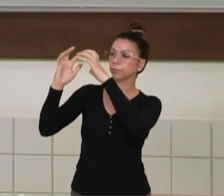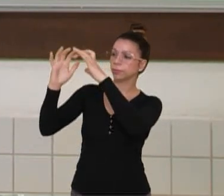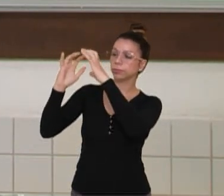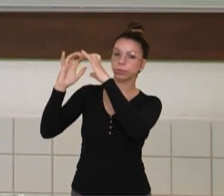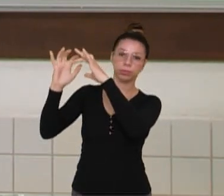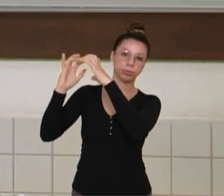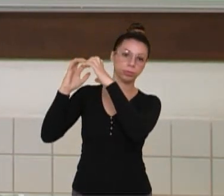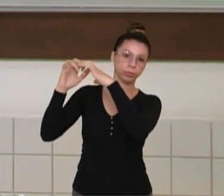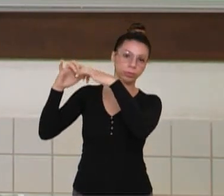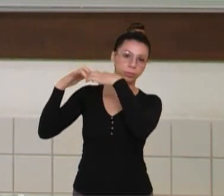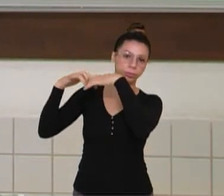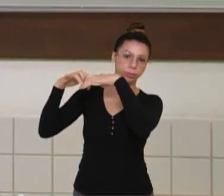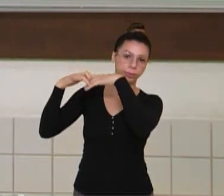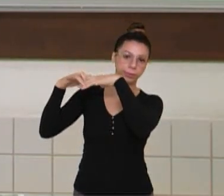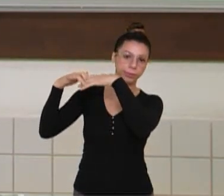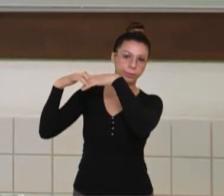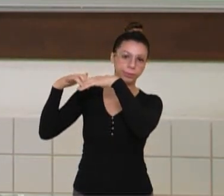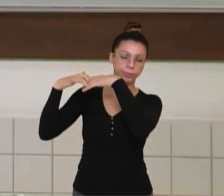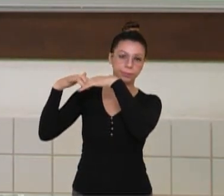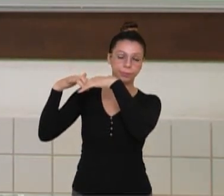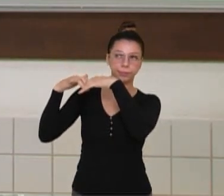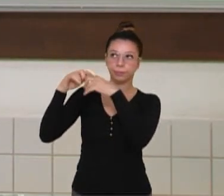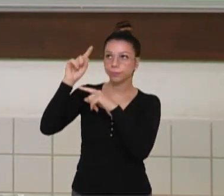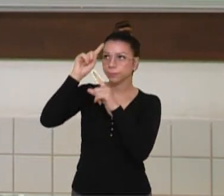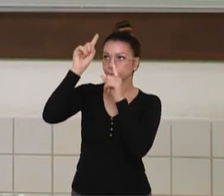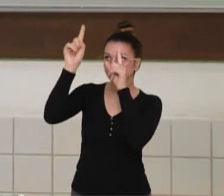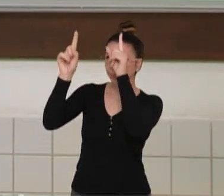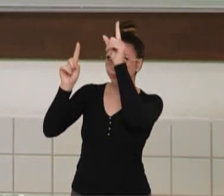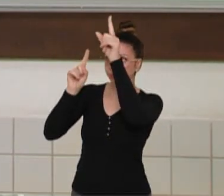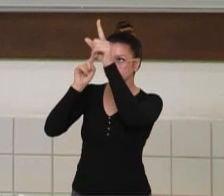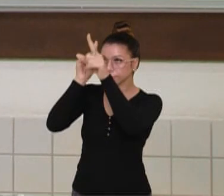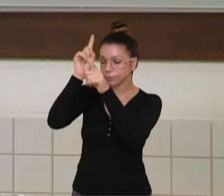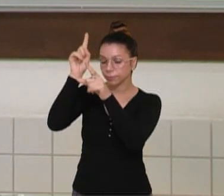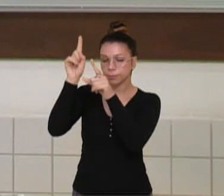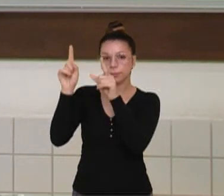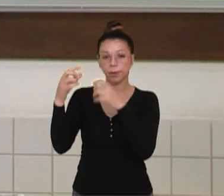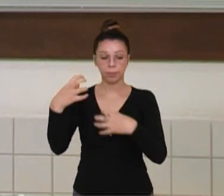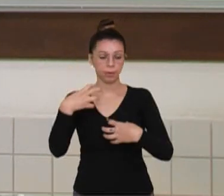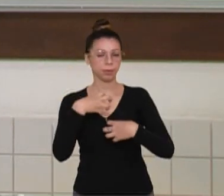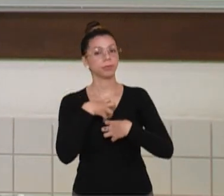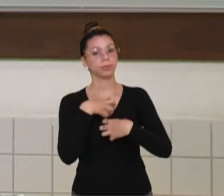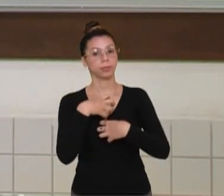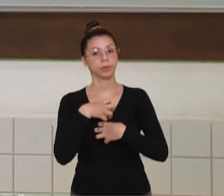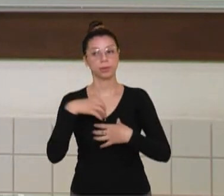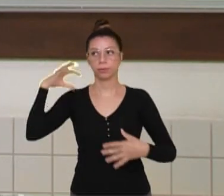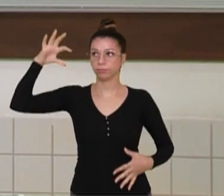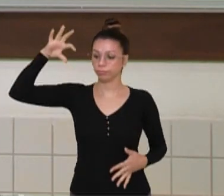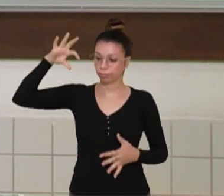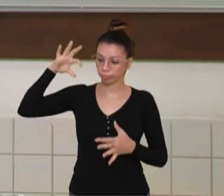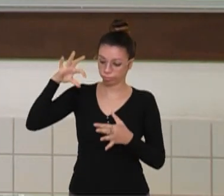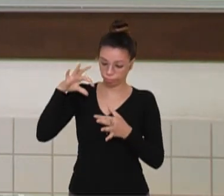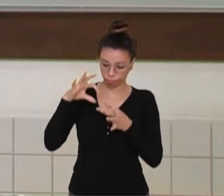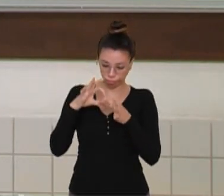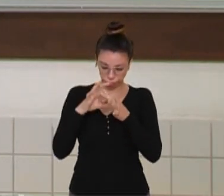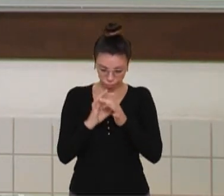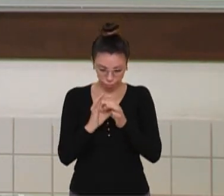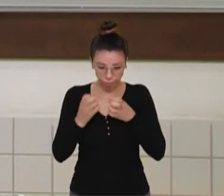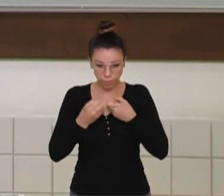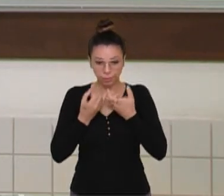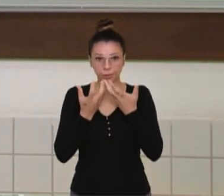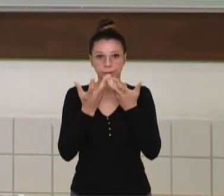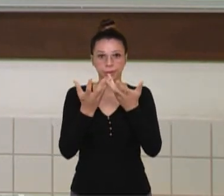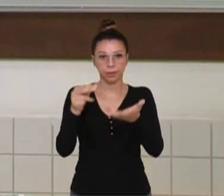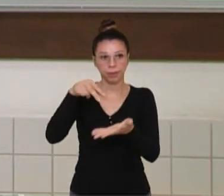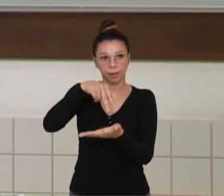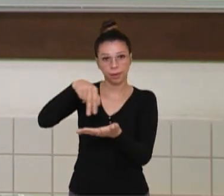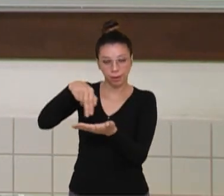que mexe com o teu racional, emocional e o físico, logicamente. E agora,